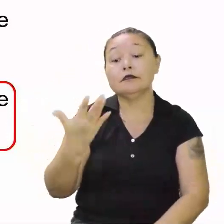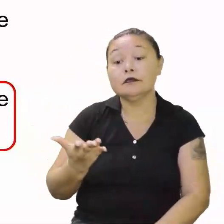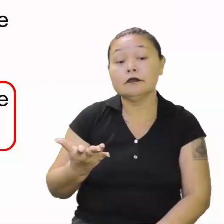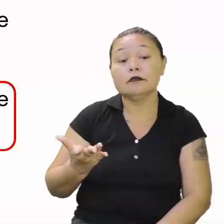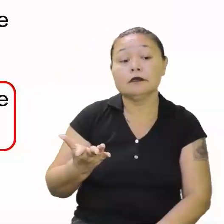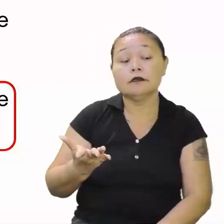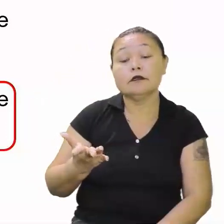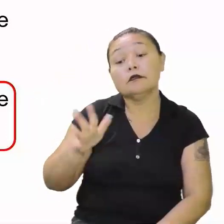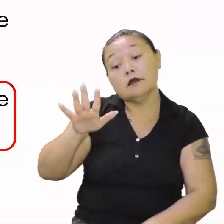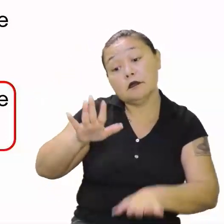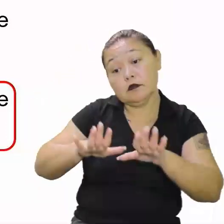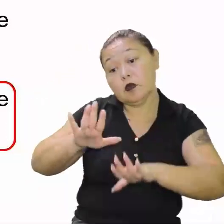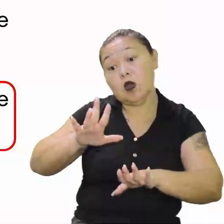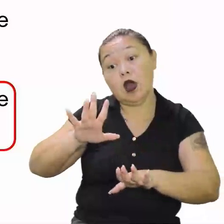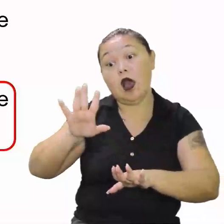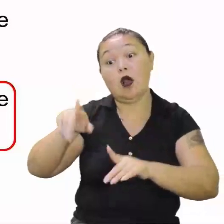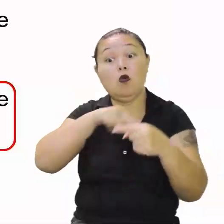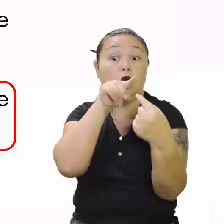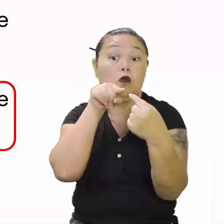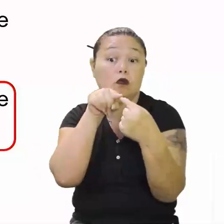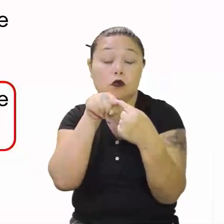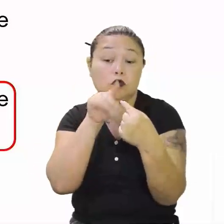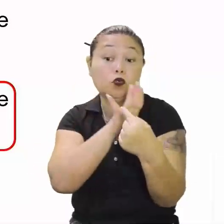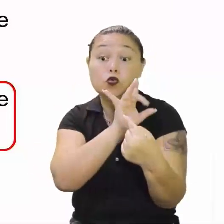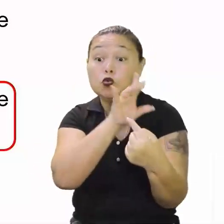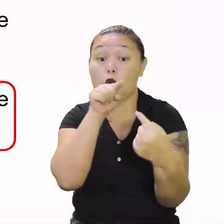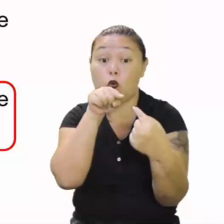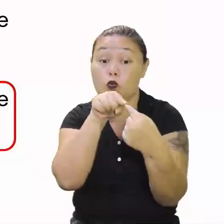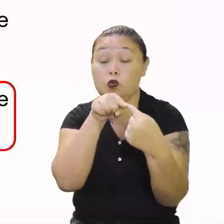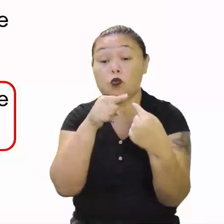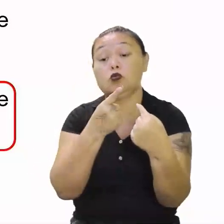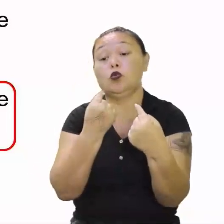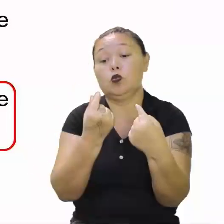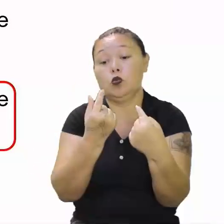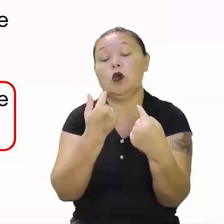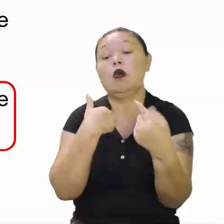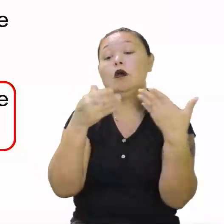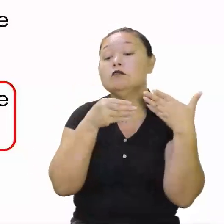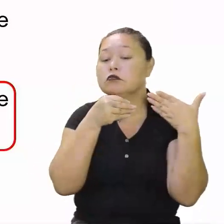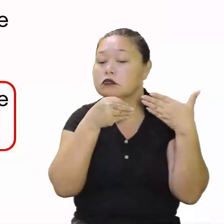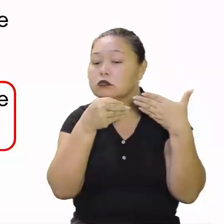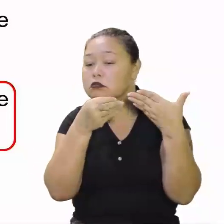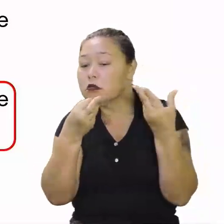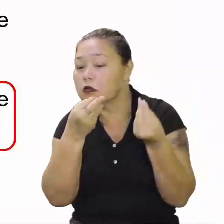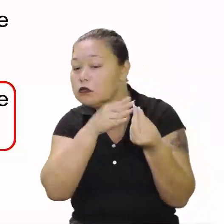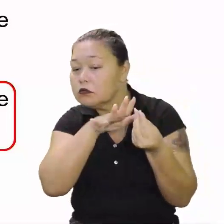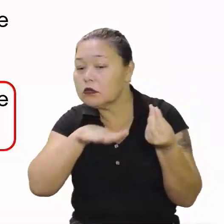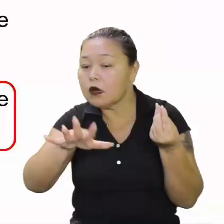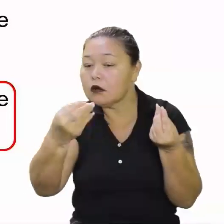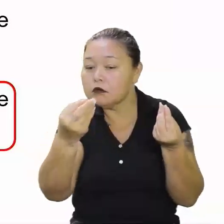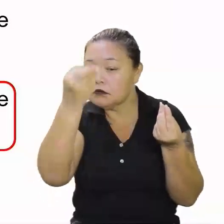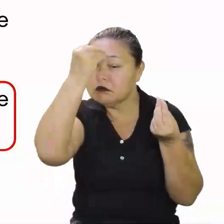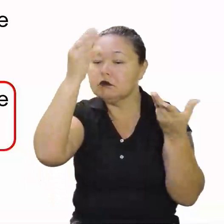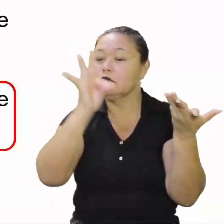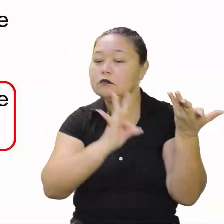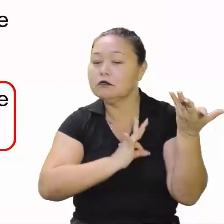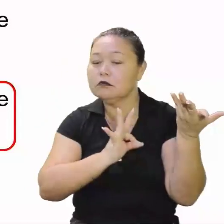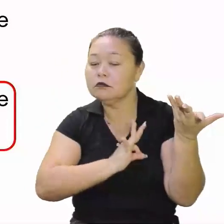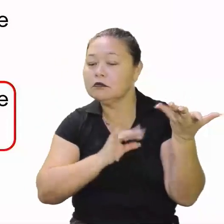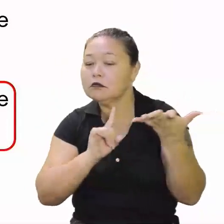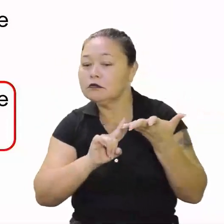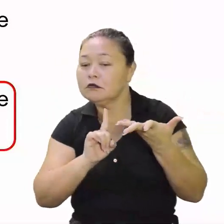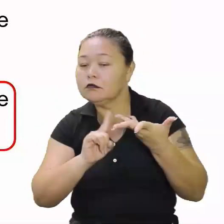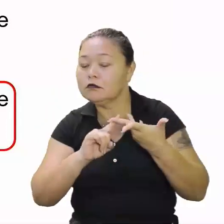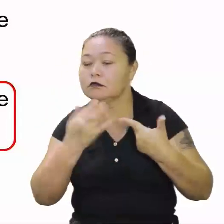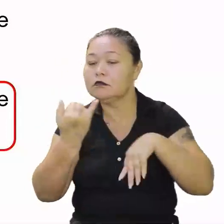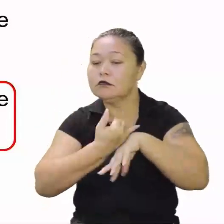e também não buscavam ouro por motivo econômico, mas eles conduziram ao domínio de muitas técnicas de metalurgia